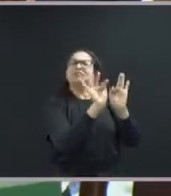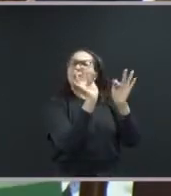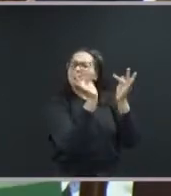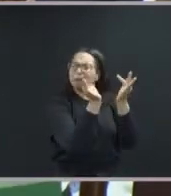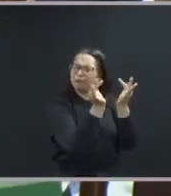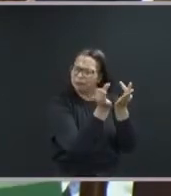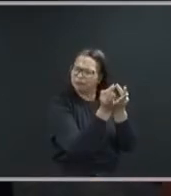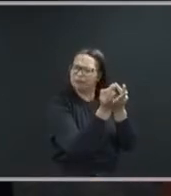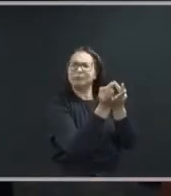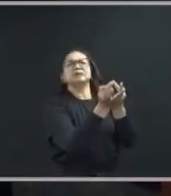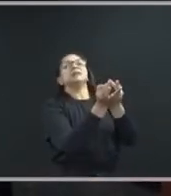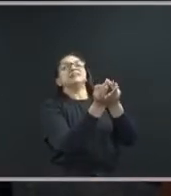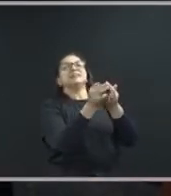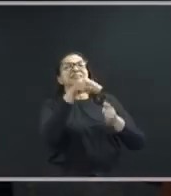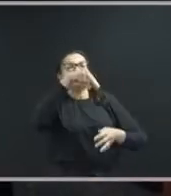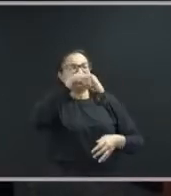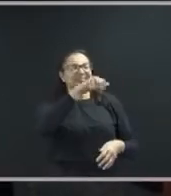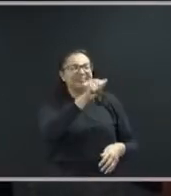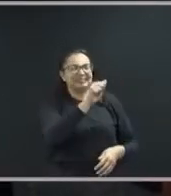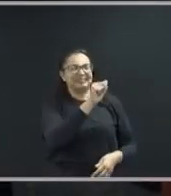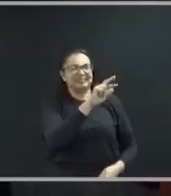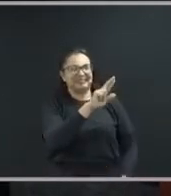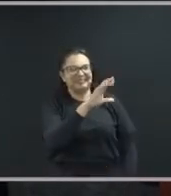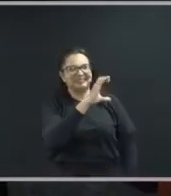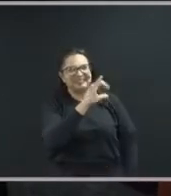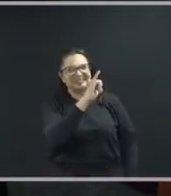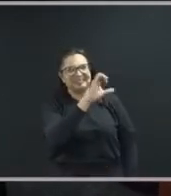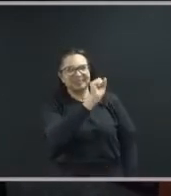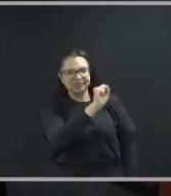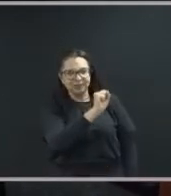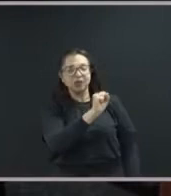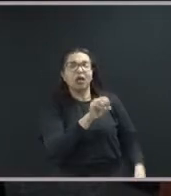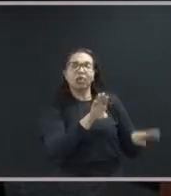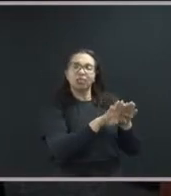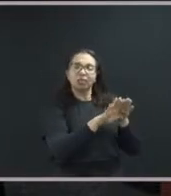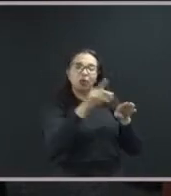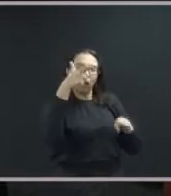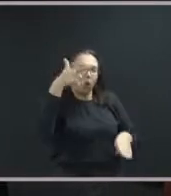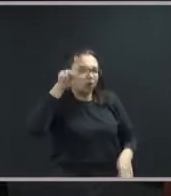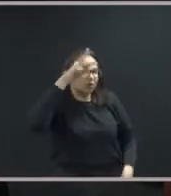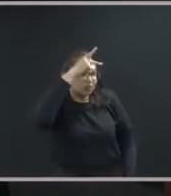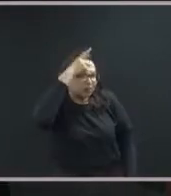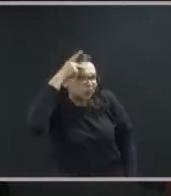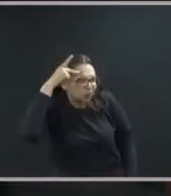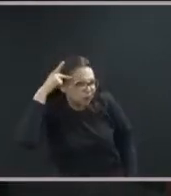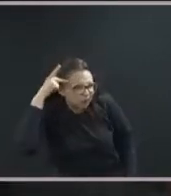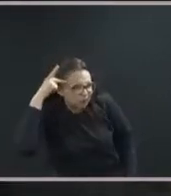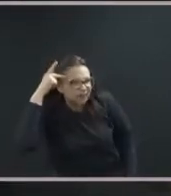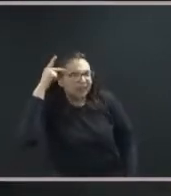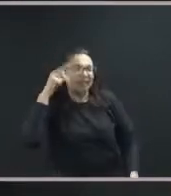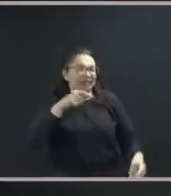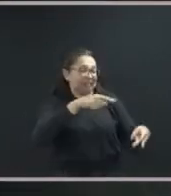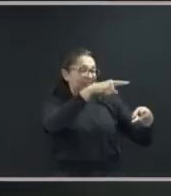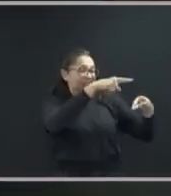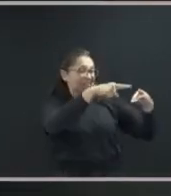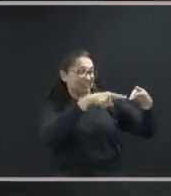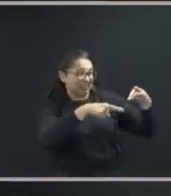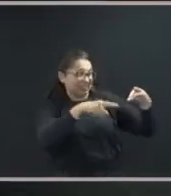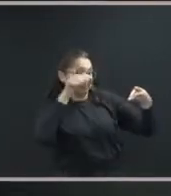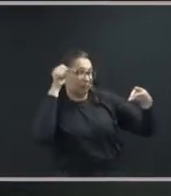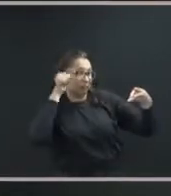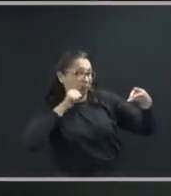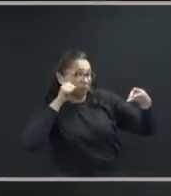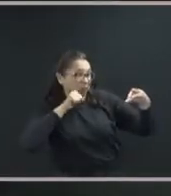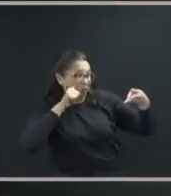família de Narciso, os que estão no Senhor. Saudai a Trífena e a Trifosa,